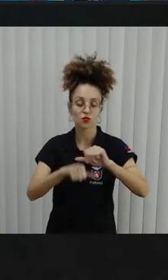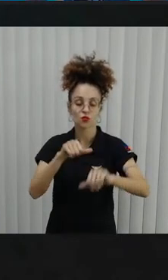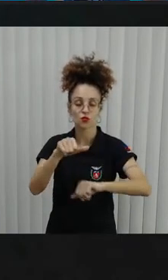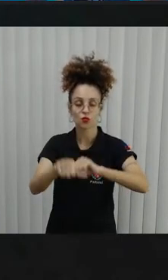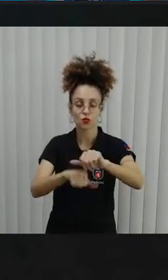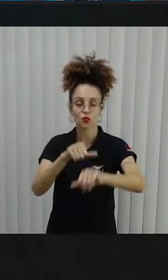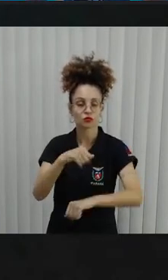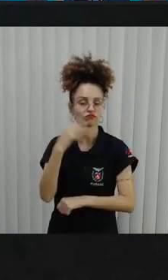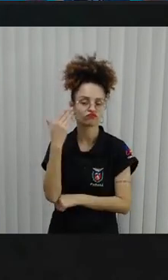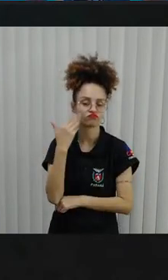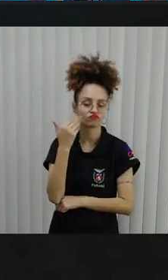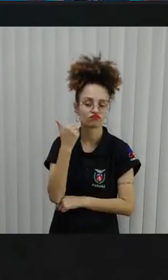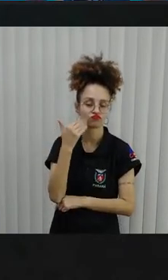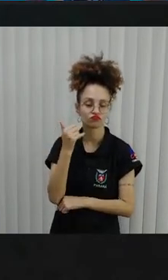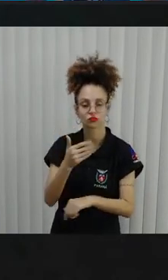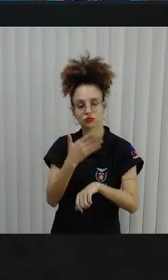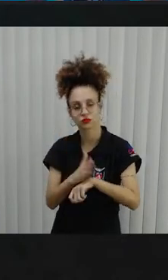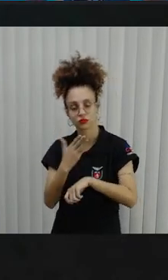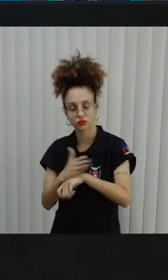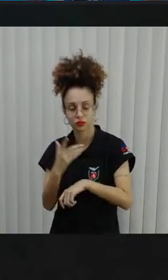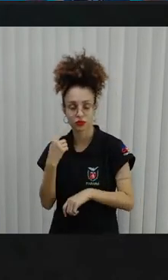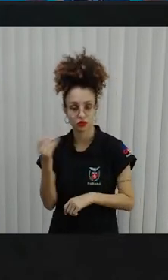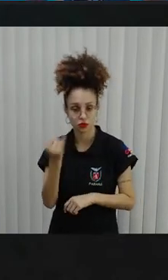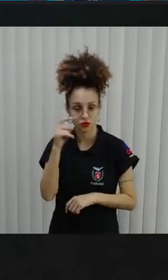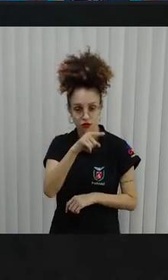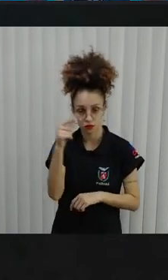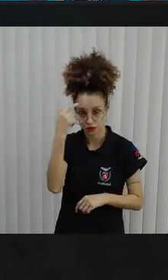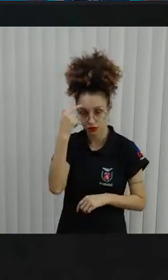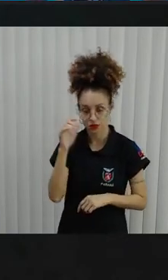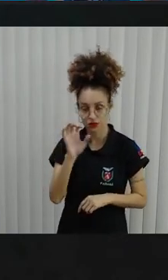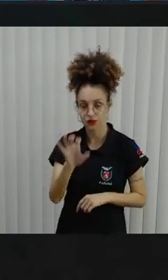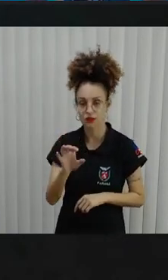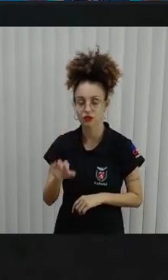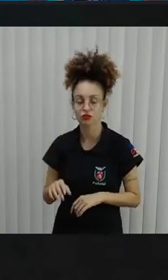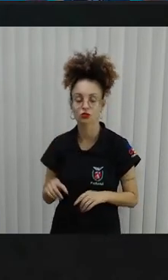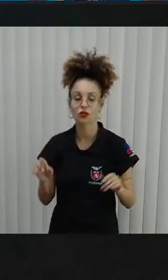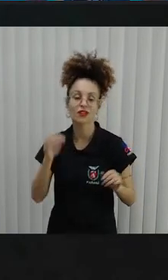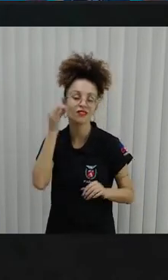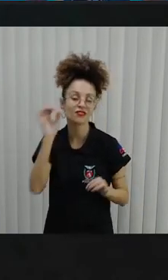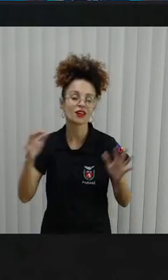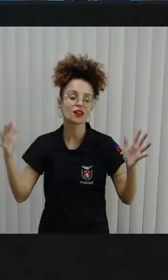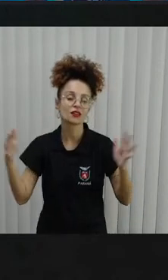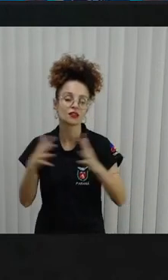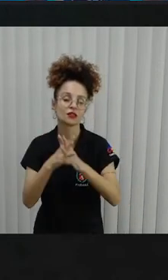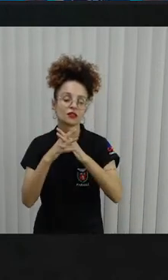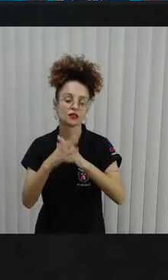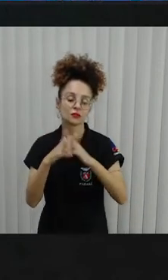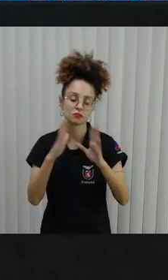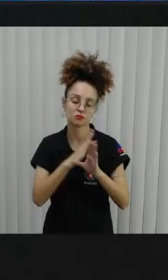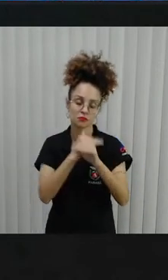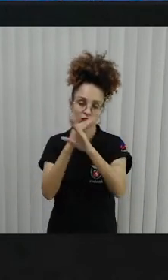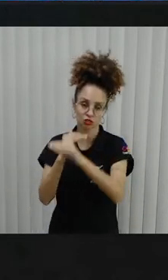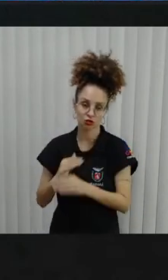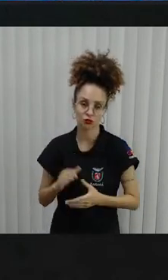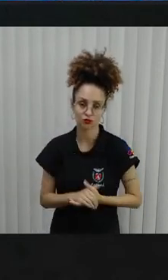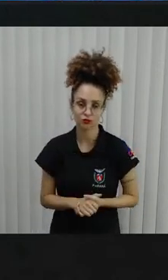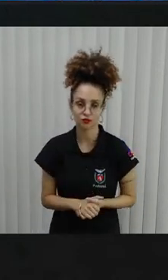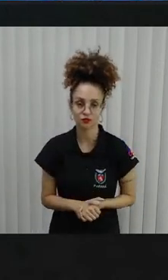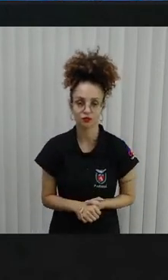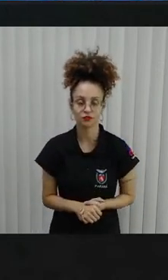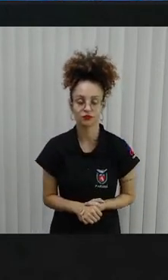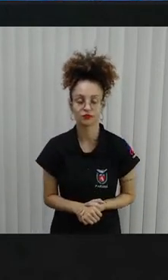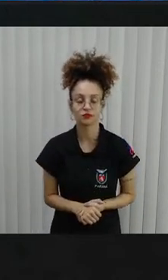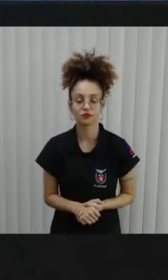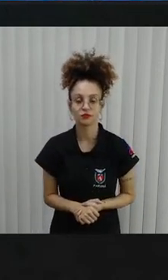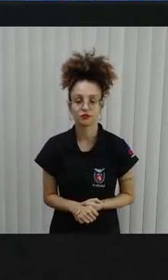É importante vocês pensarem nisso. Daí, às vezes, para não ficar tão perdido. É isso aí.